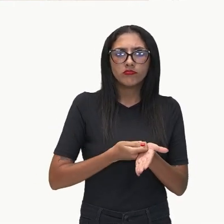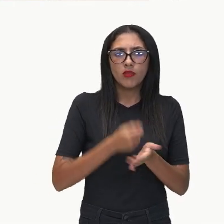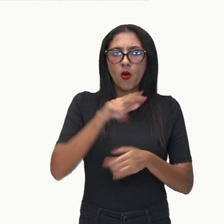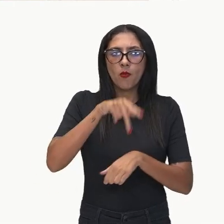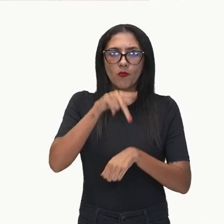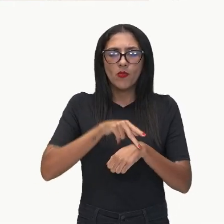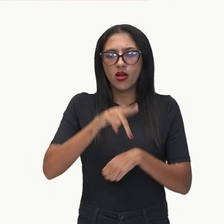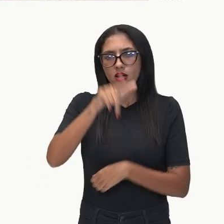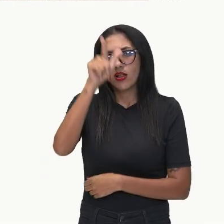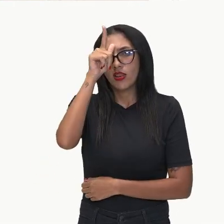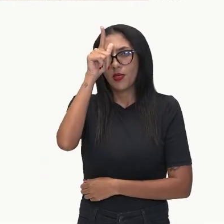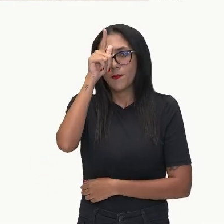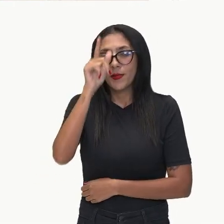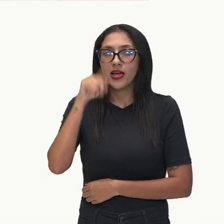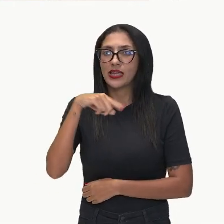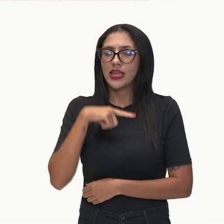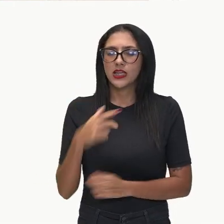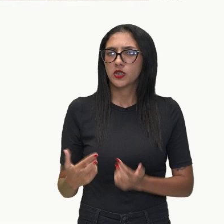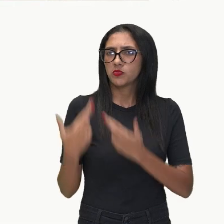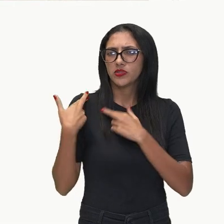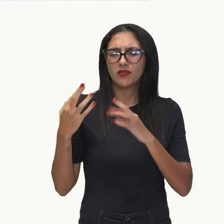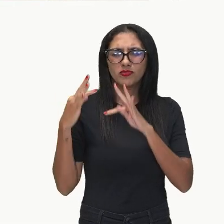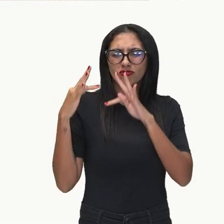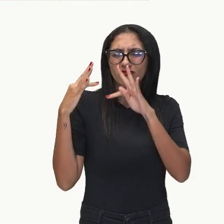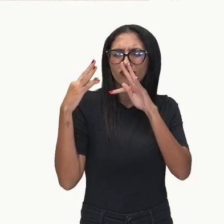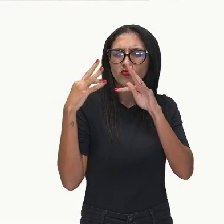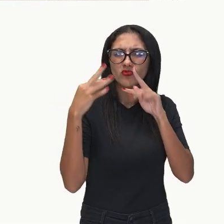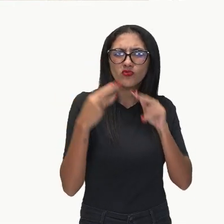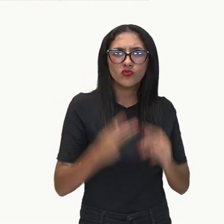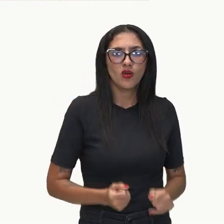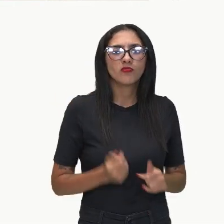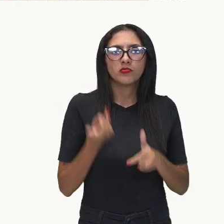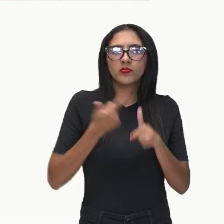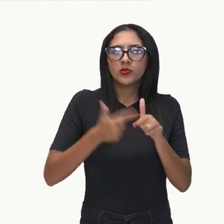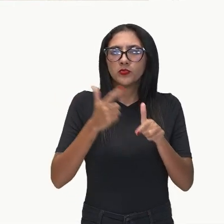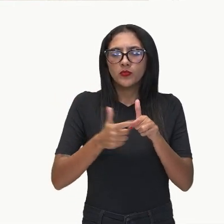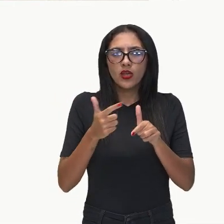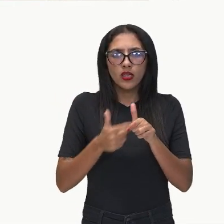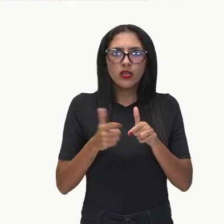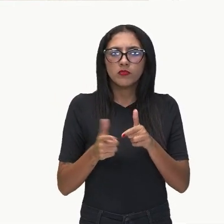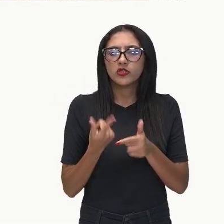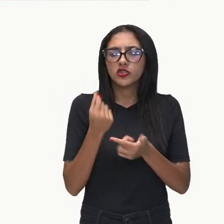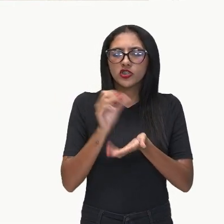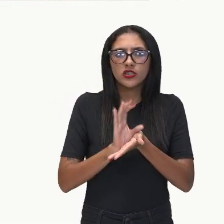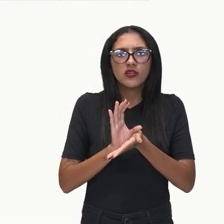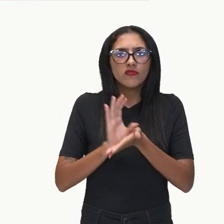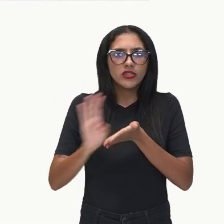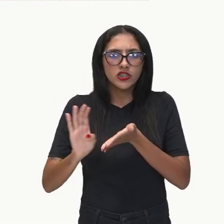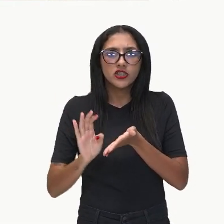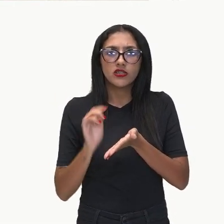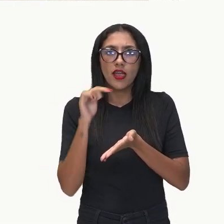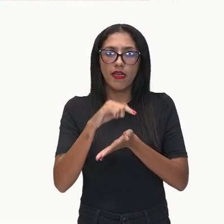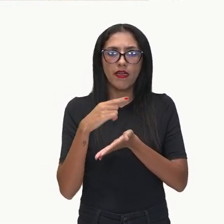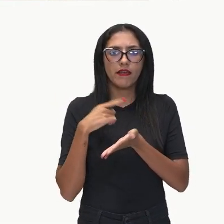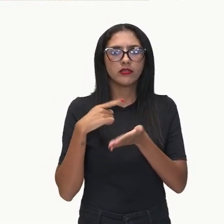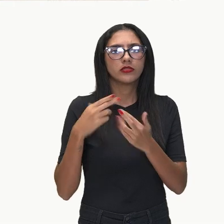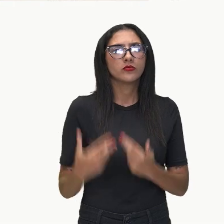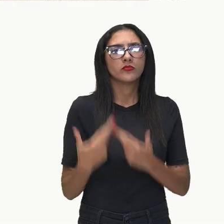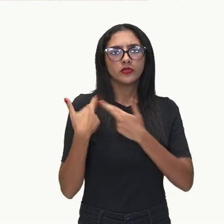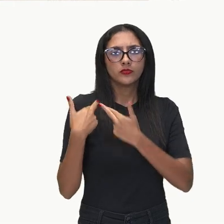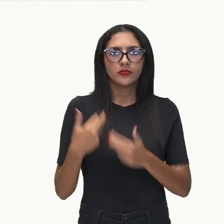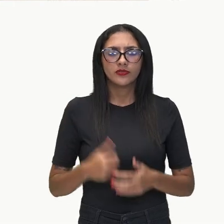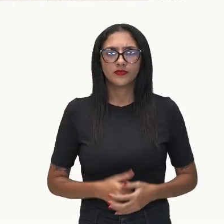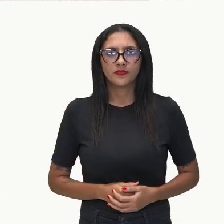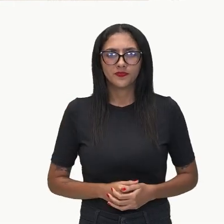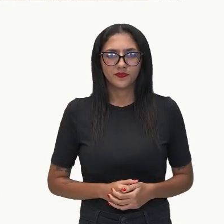Alemanha, então, arcasse com todos os prejuízos que eles causaram ali durante o conflito. Temos mais